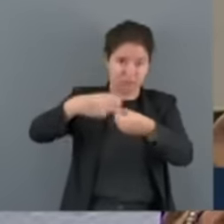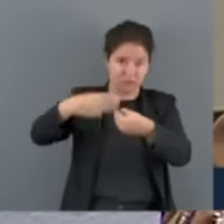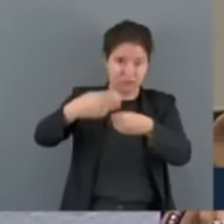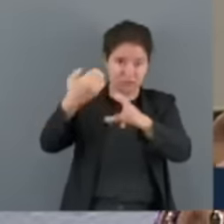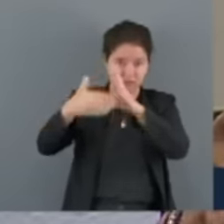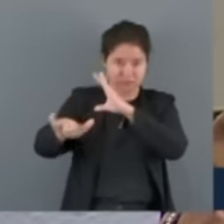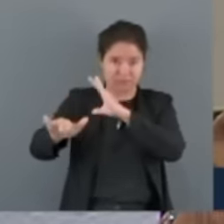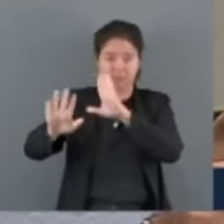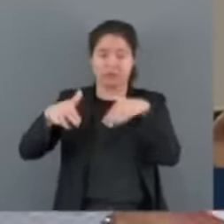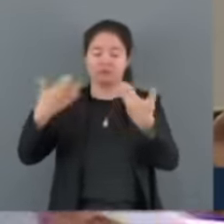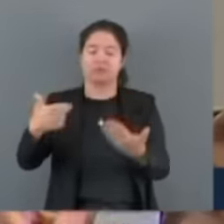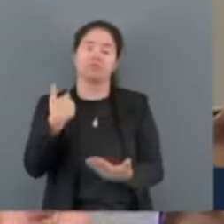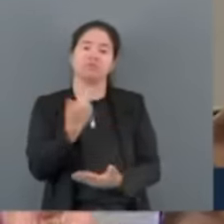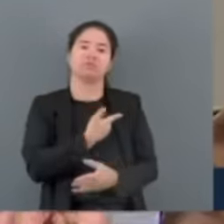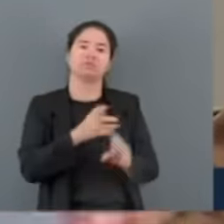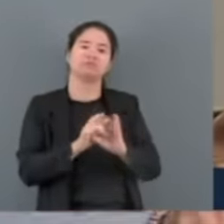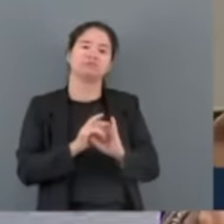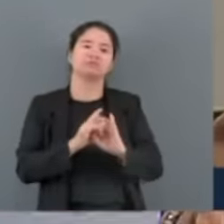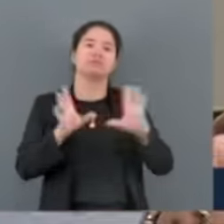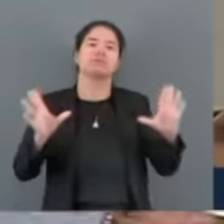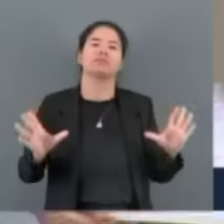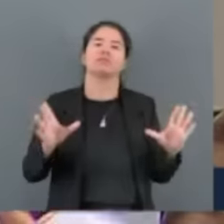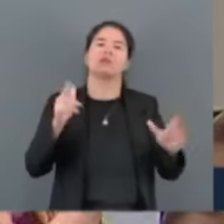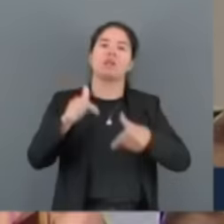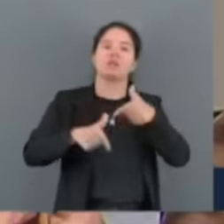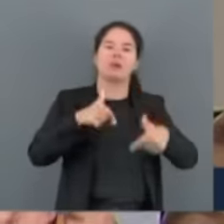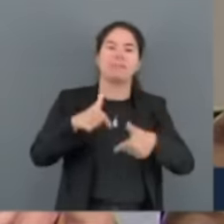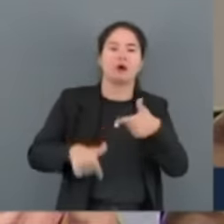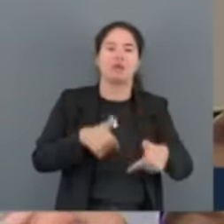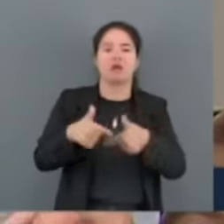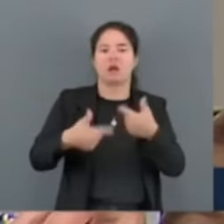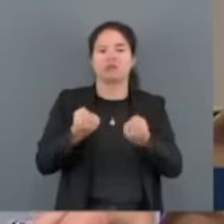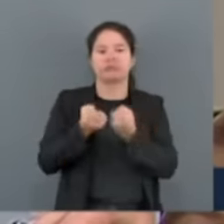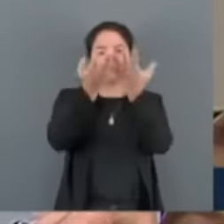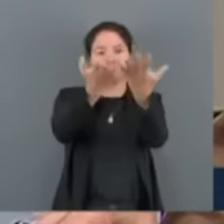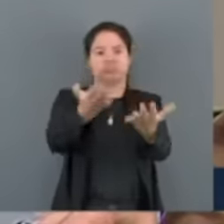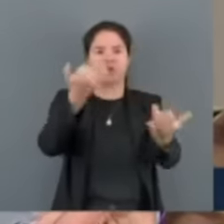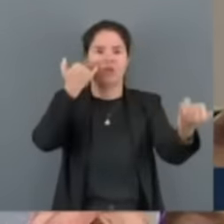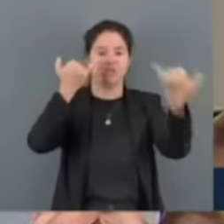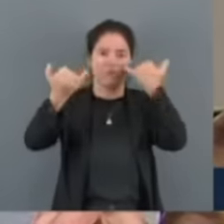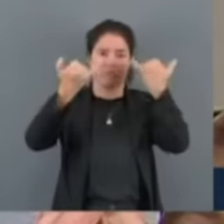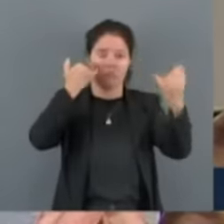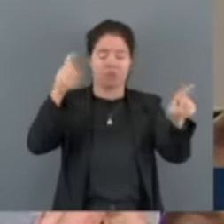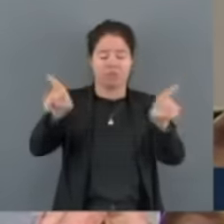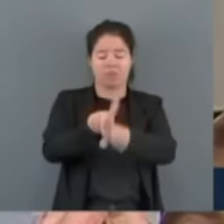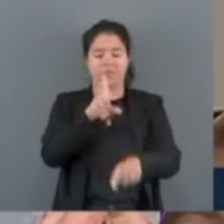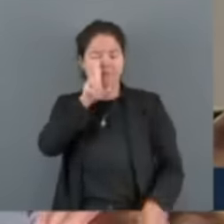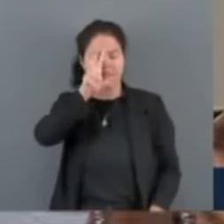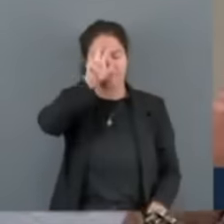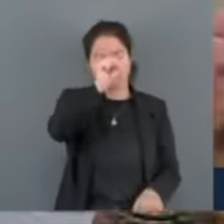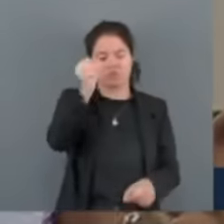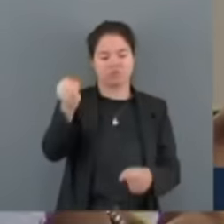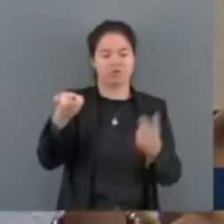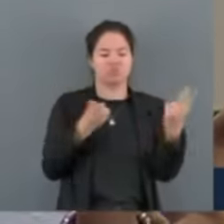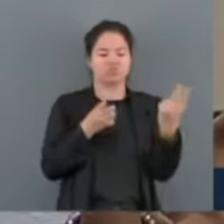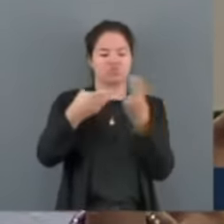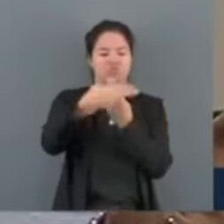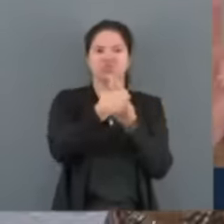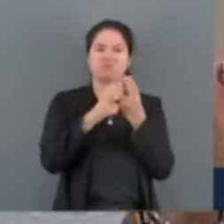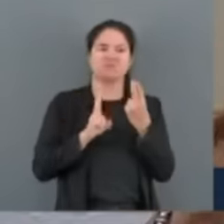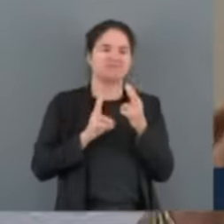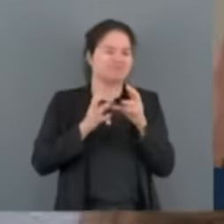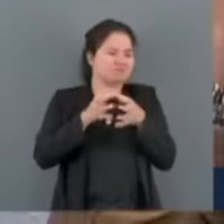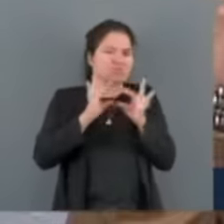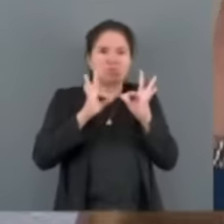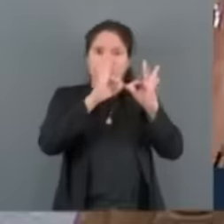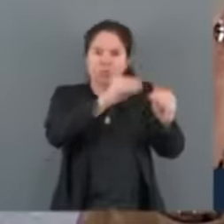estamos abertos aí a trabalhar todas as informações e a fortalecer o SUS de ponta a ponta,